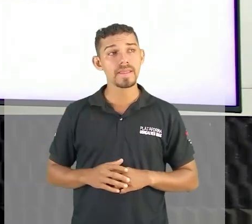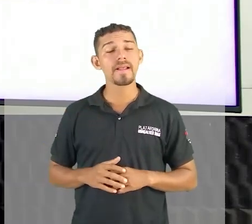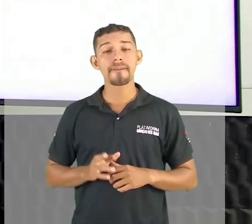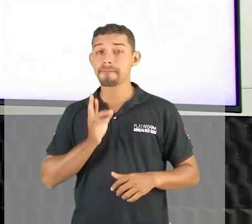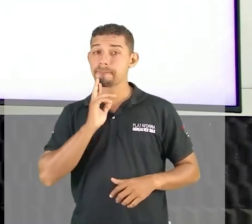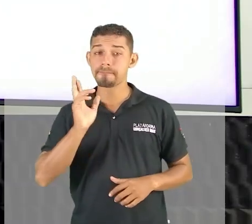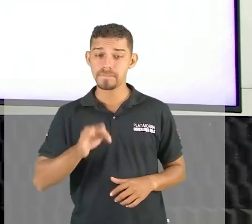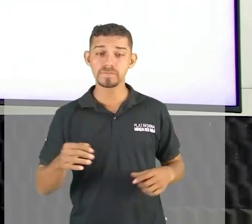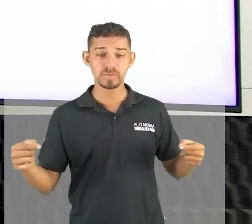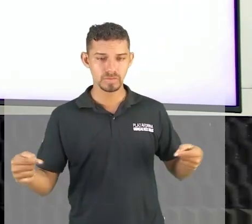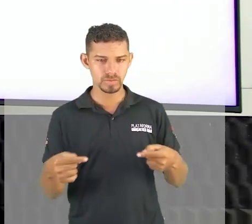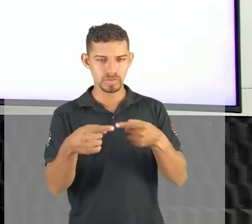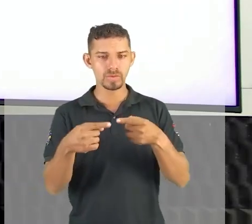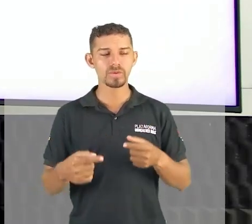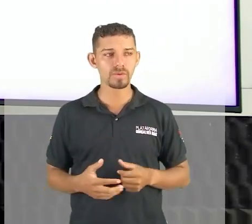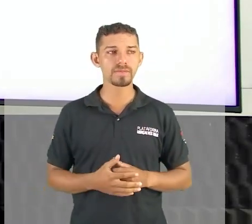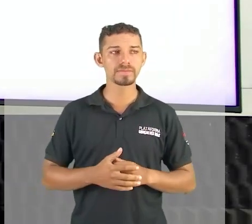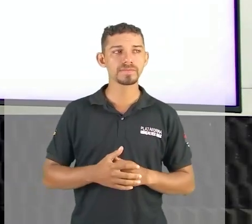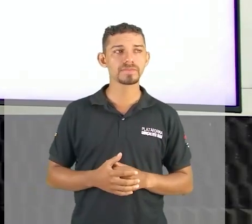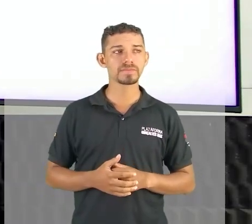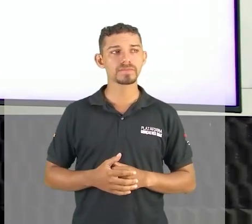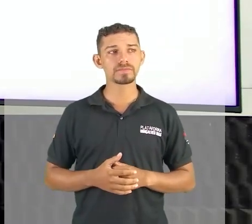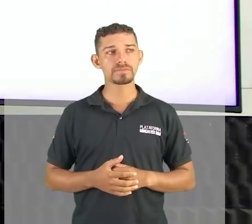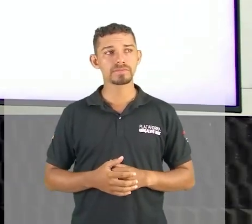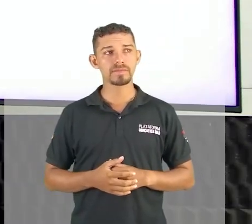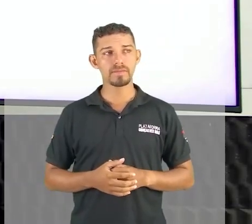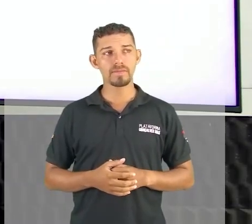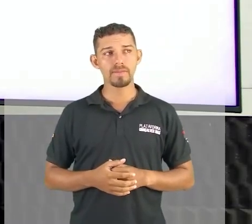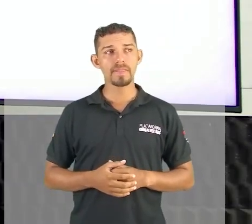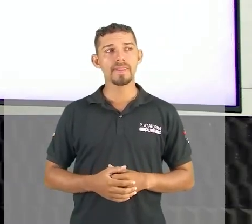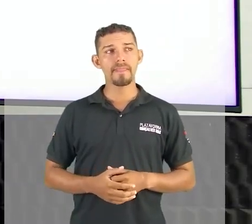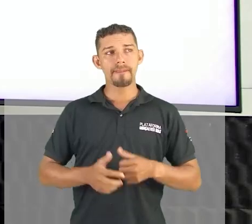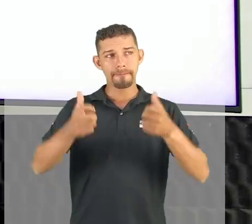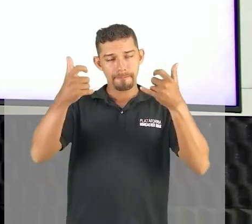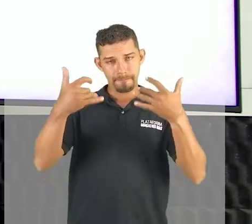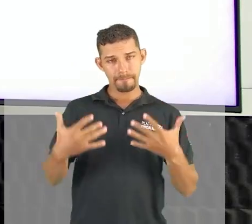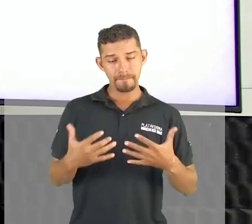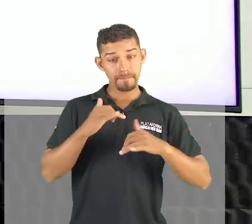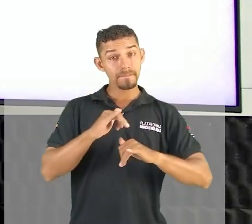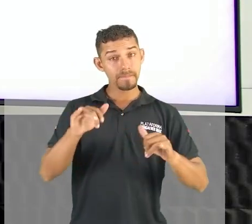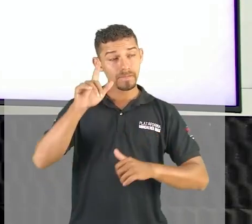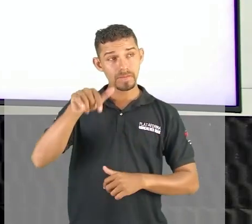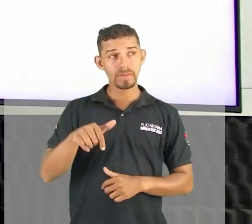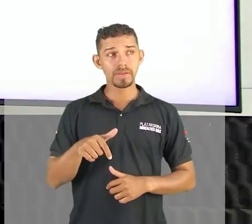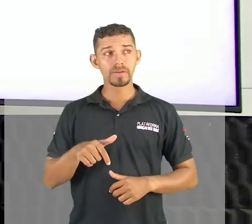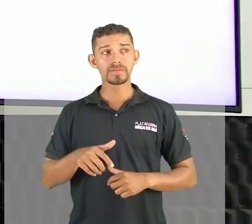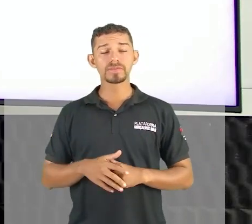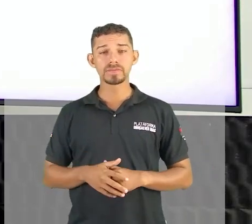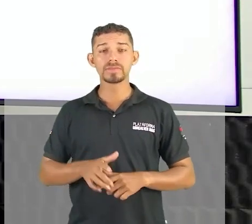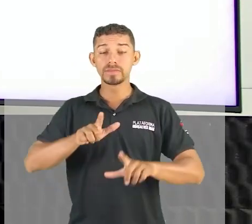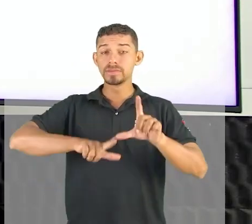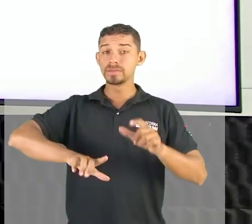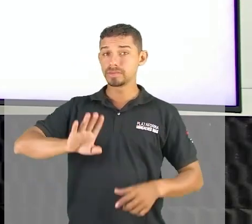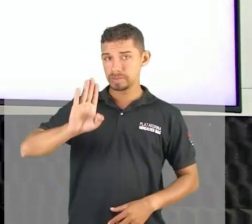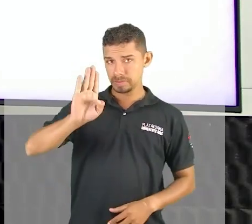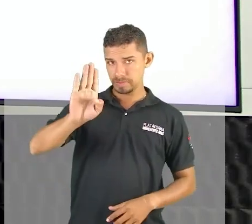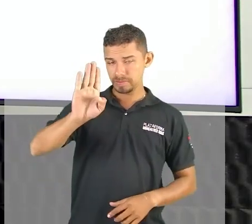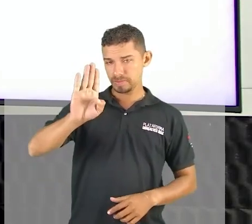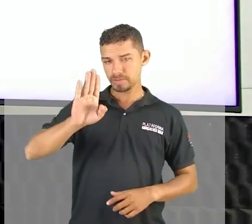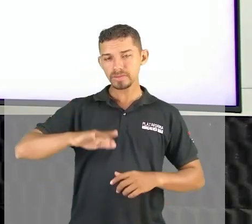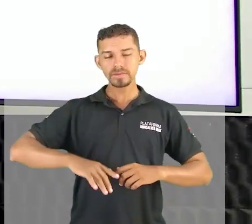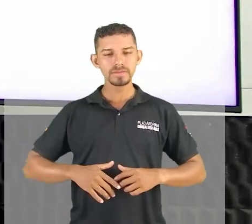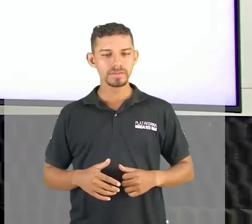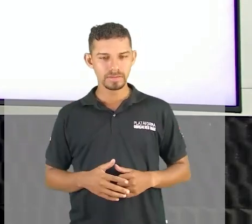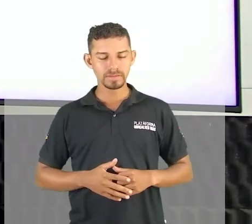alternativa que está coerente com o que está sendo eh sinalizado no enunciado é o que a gente encontra na letra B